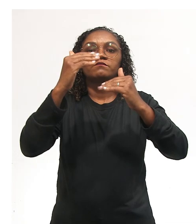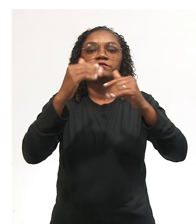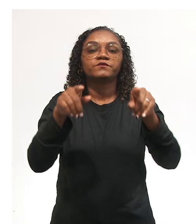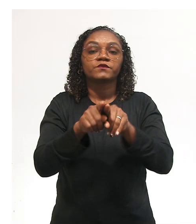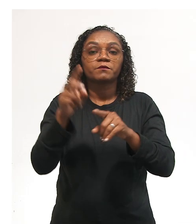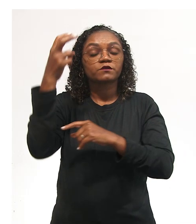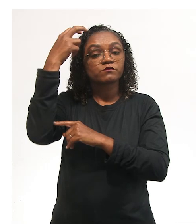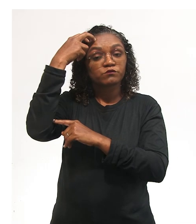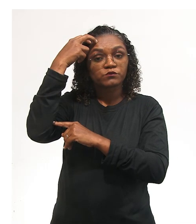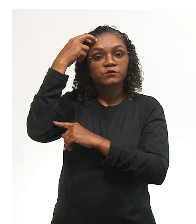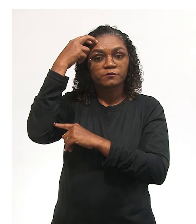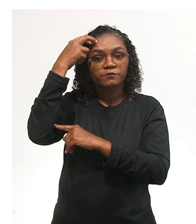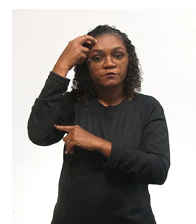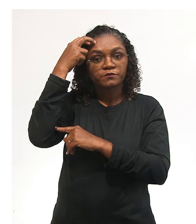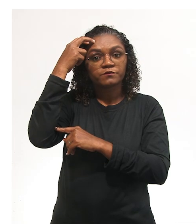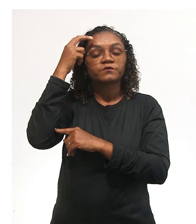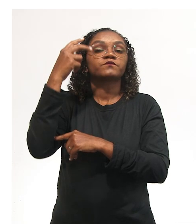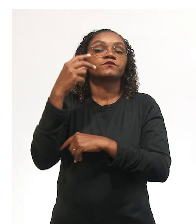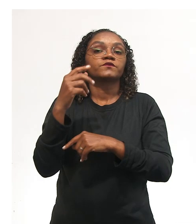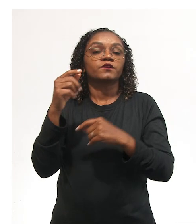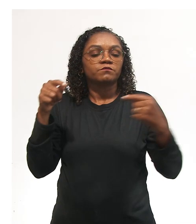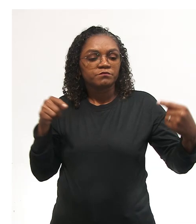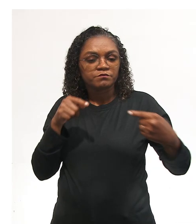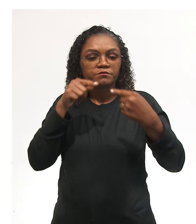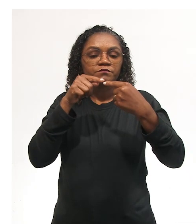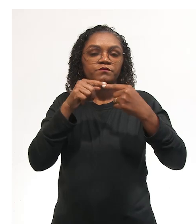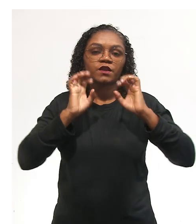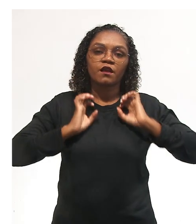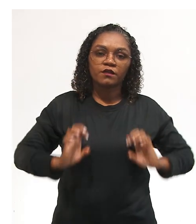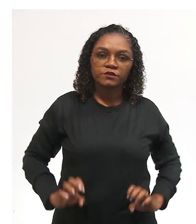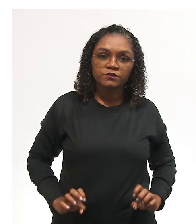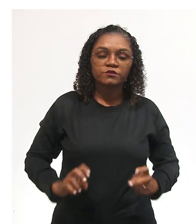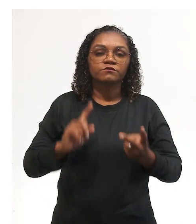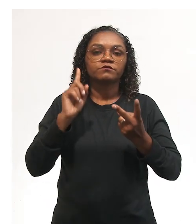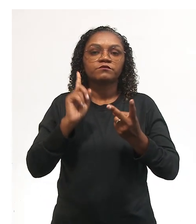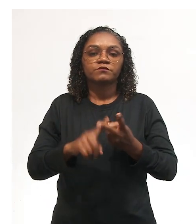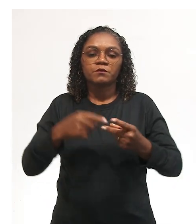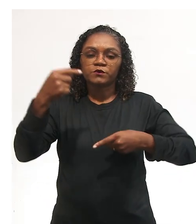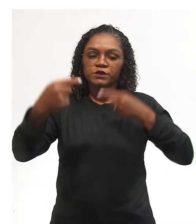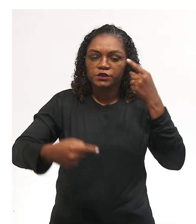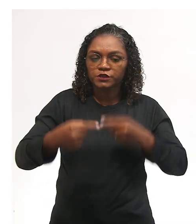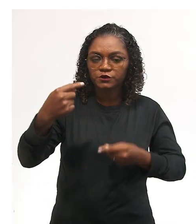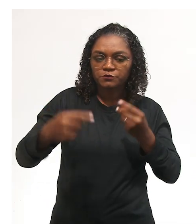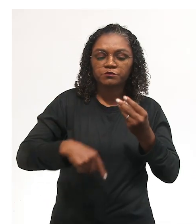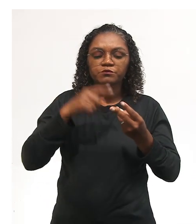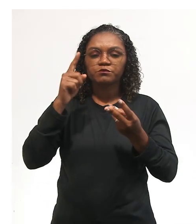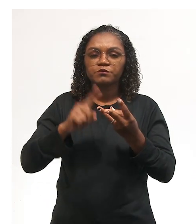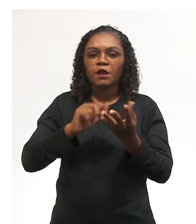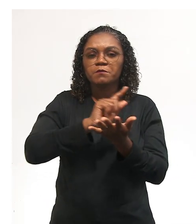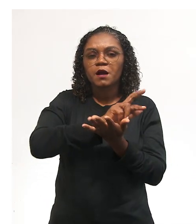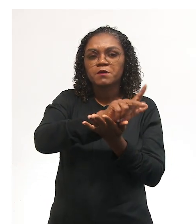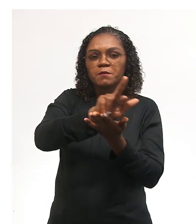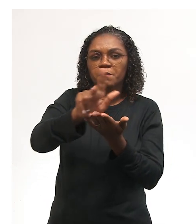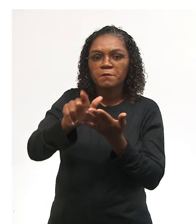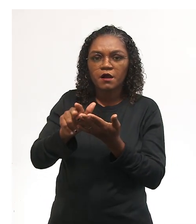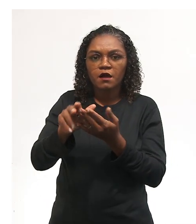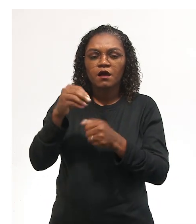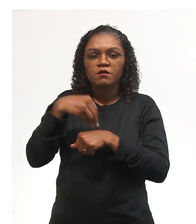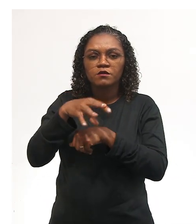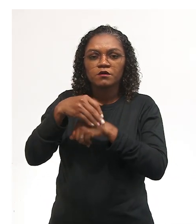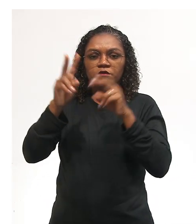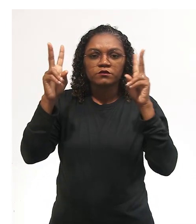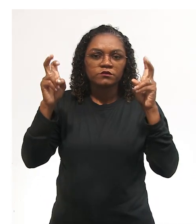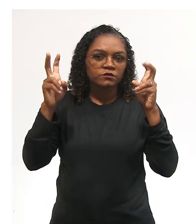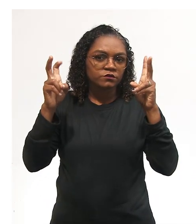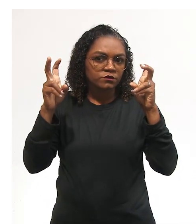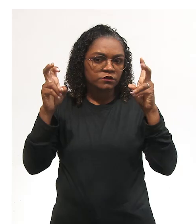forças produtivas e a cultura que corresponde aos valores éticos, estéticos e políticos. São